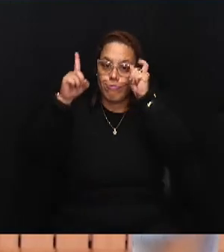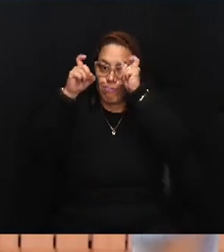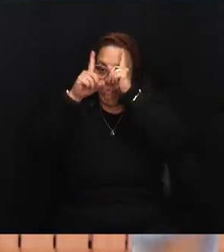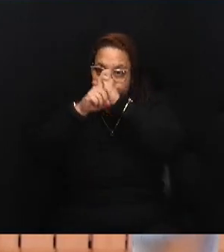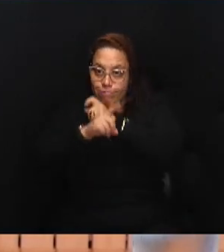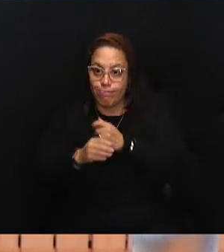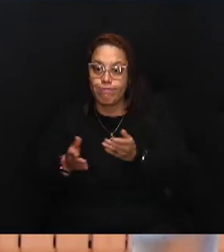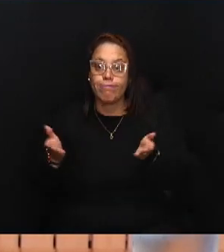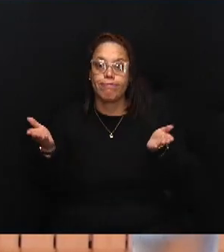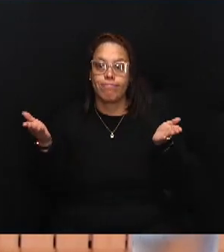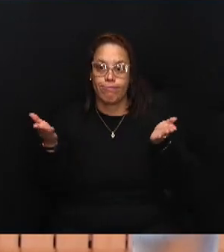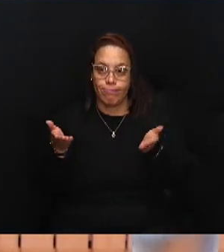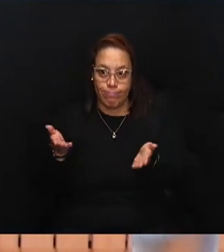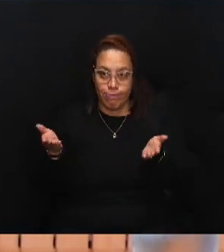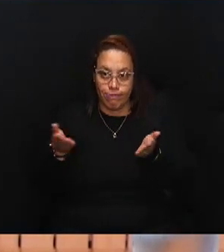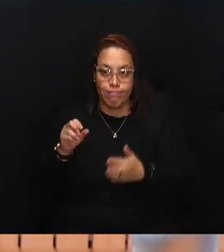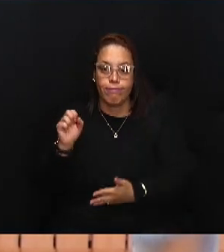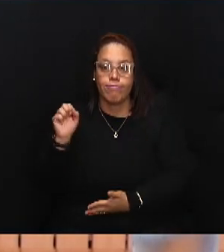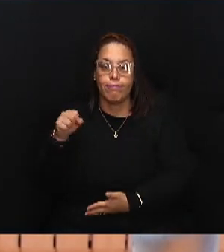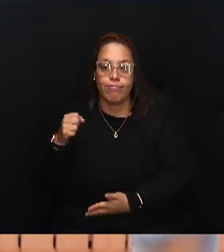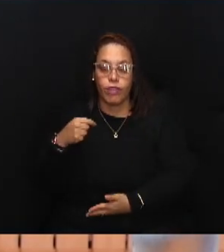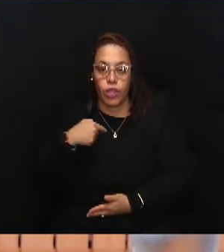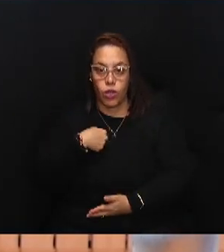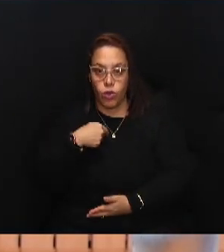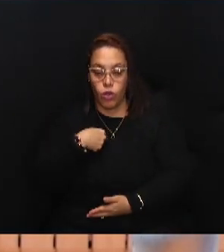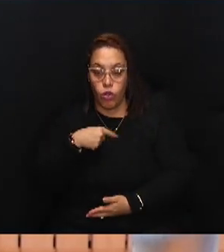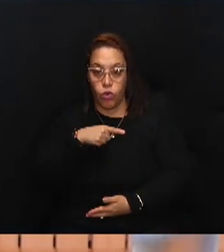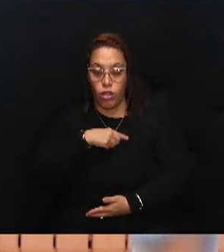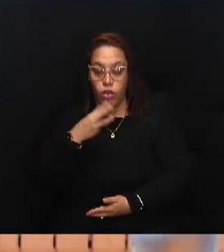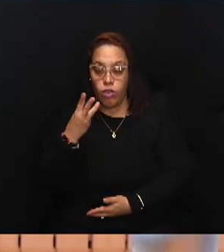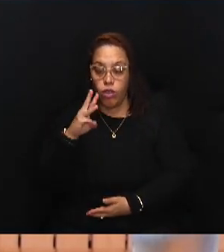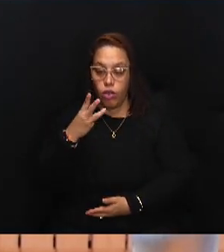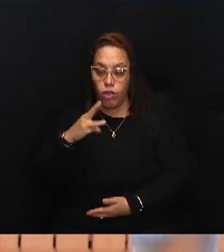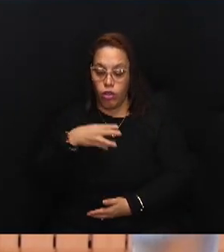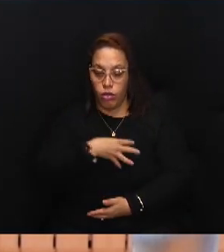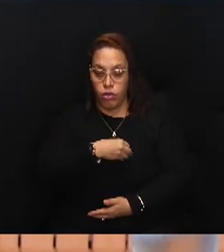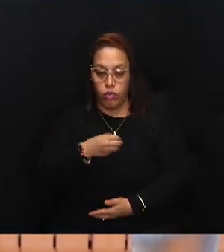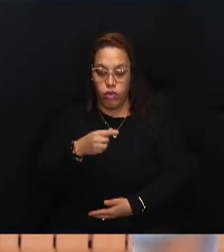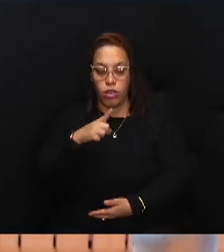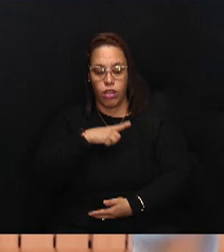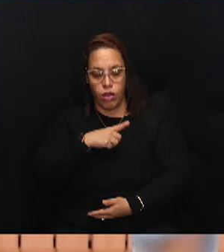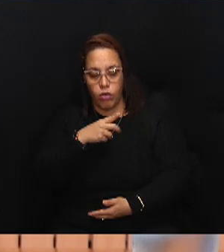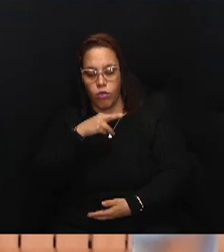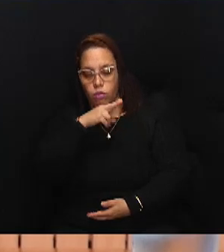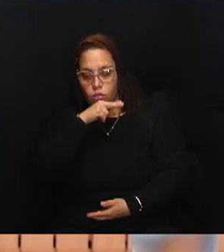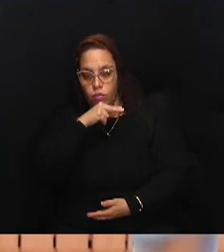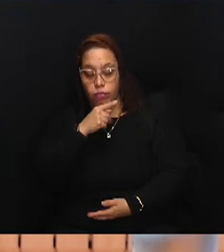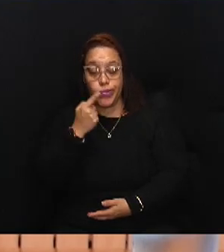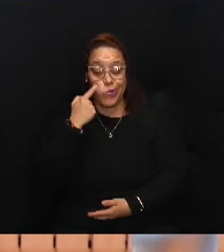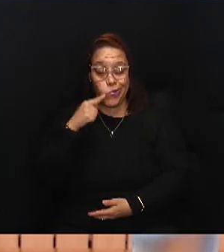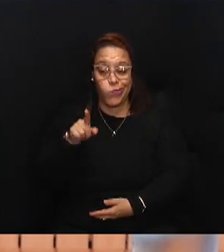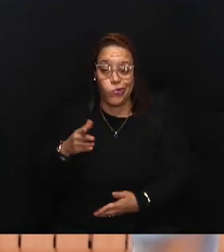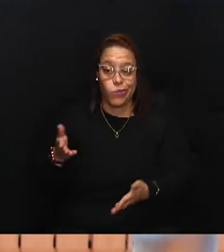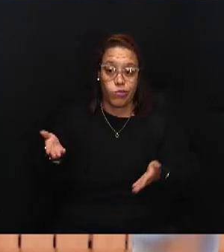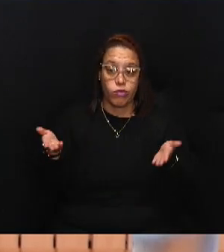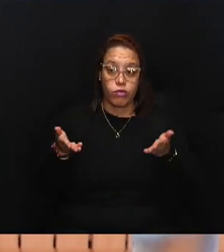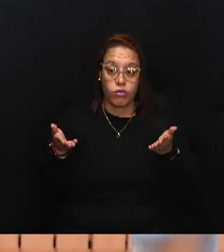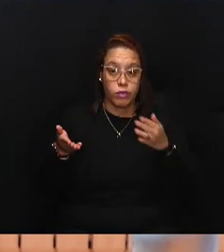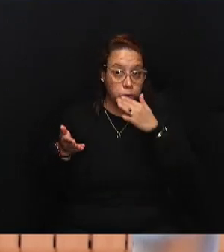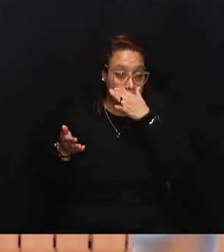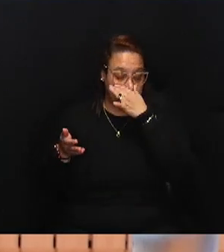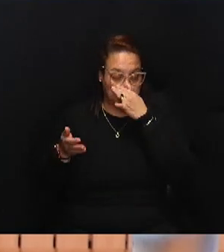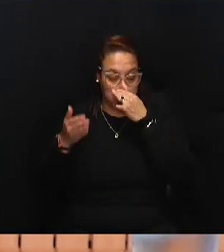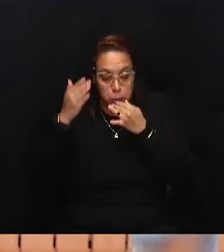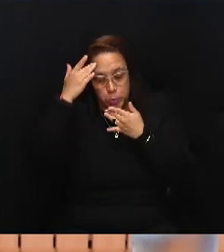hoje. Eu tenho 3 filhas, né? Tenho até uma neta, a gente vê como que hoje, graças a Deus, eu não